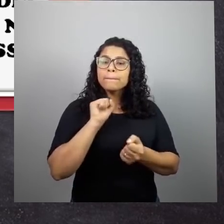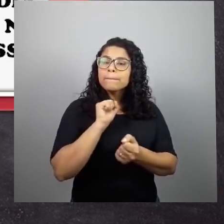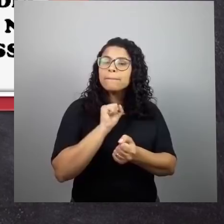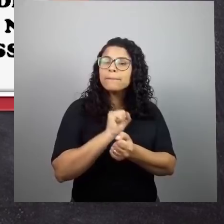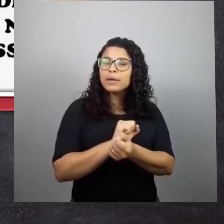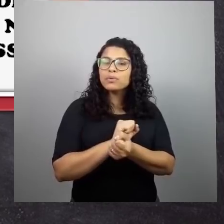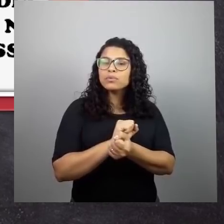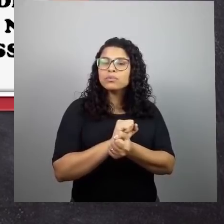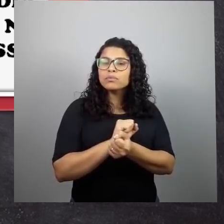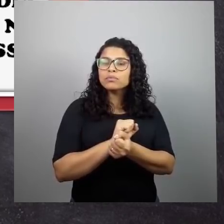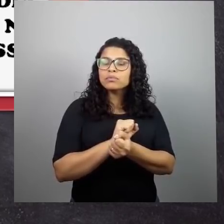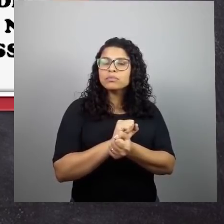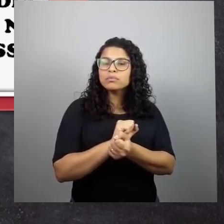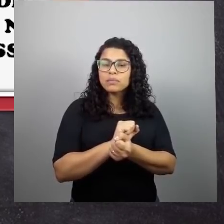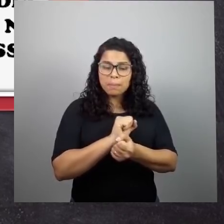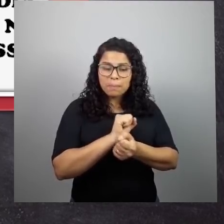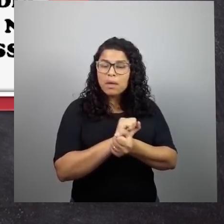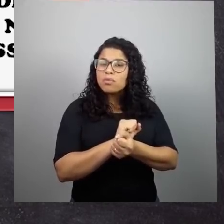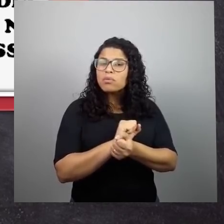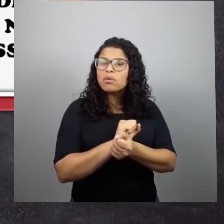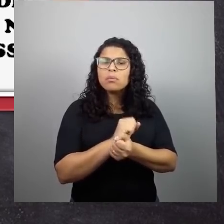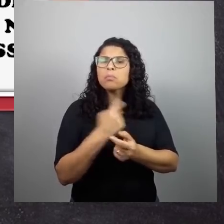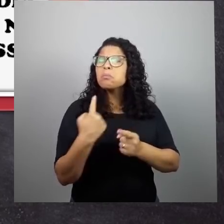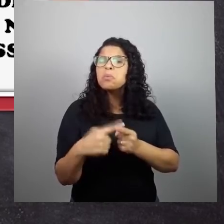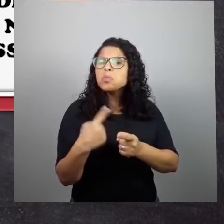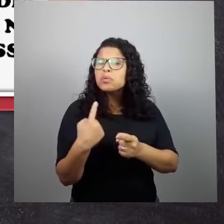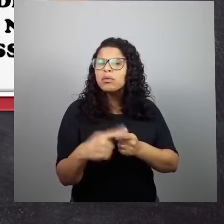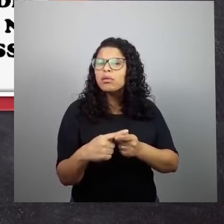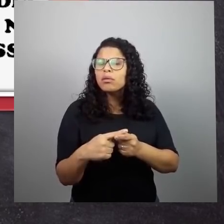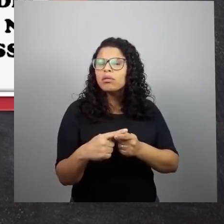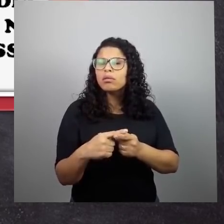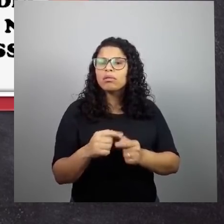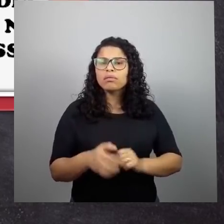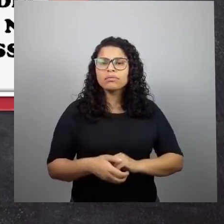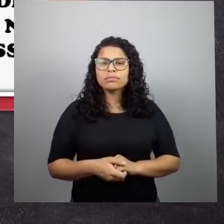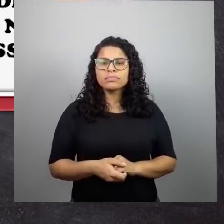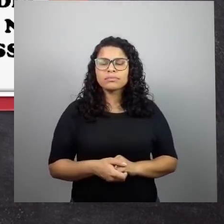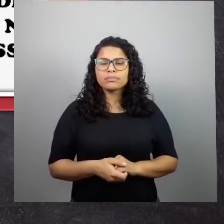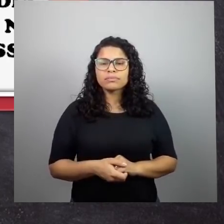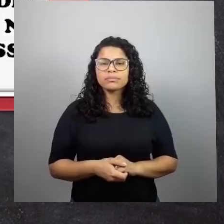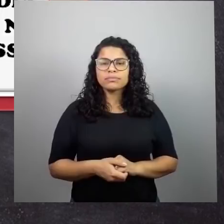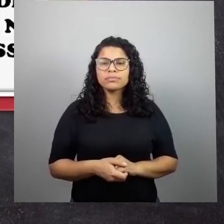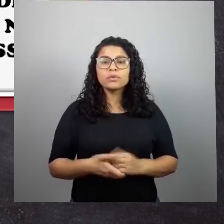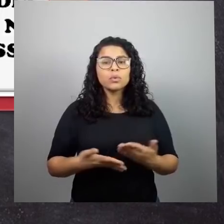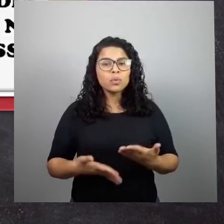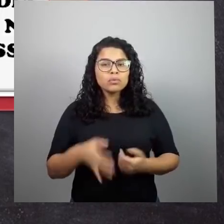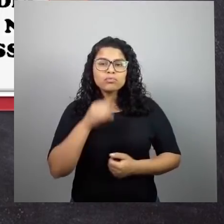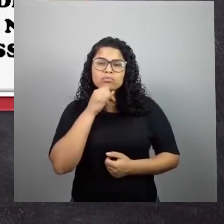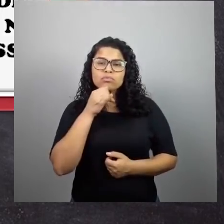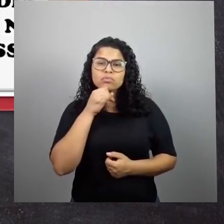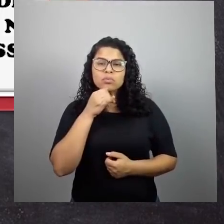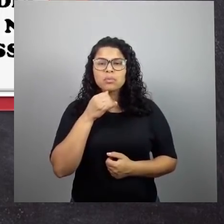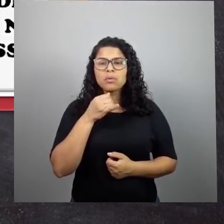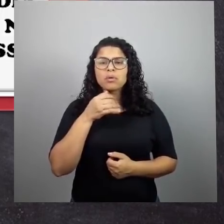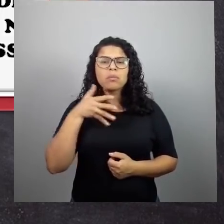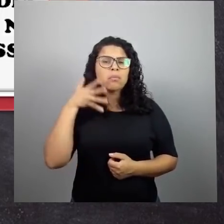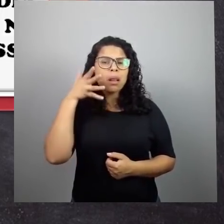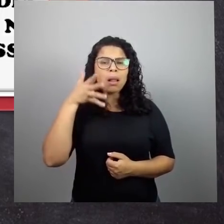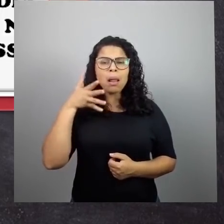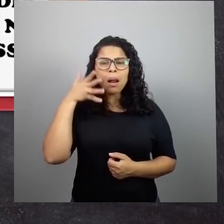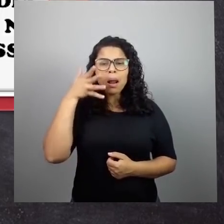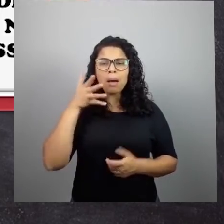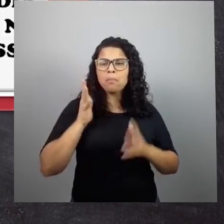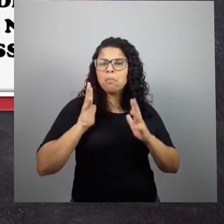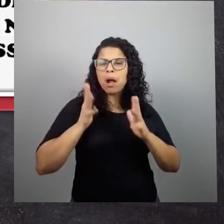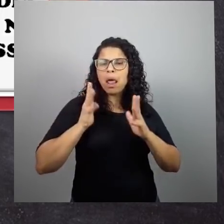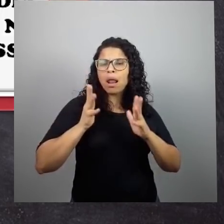uma pausa. O que significa essa pausa? Significa que quando a gente está falando, a gente não fala